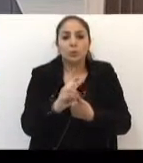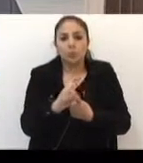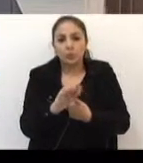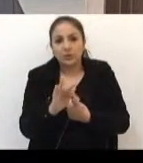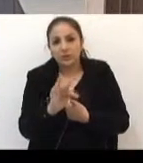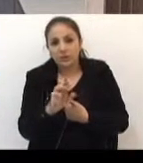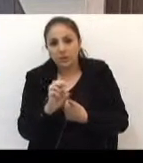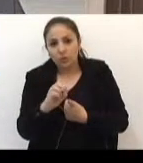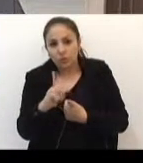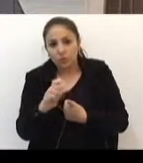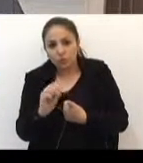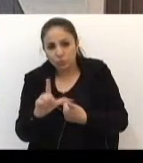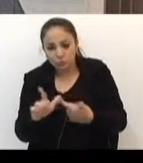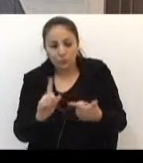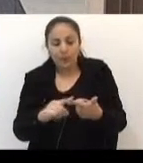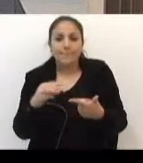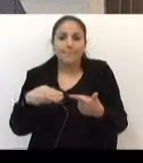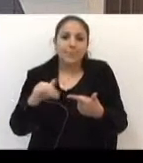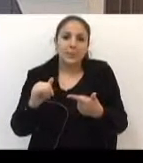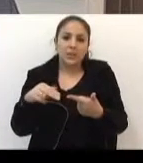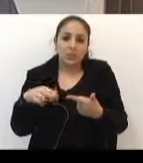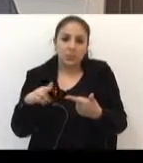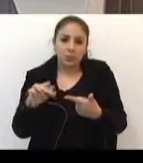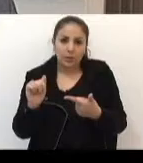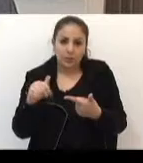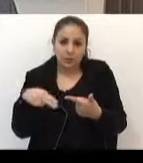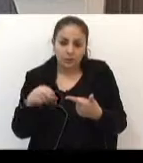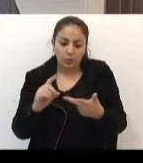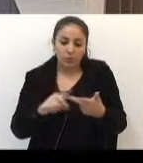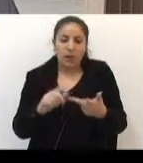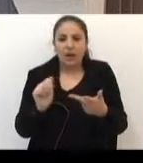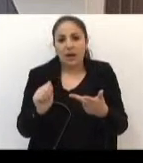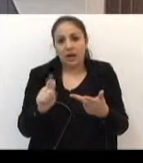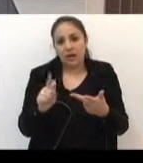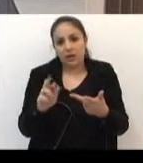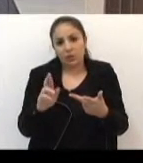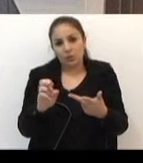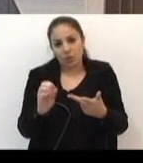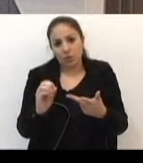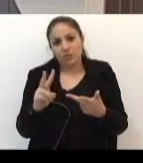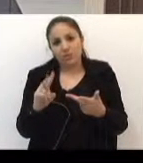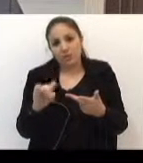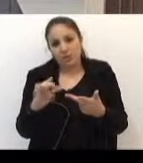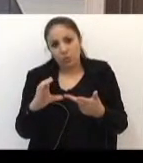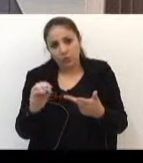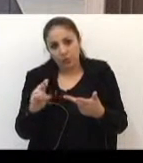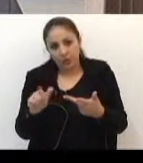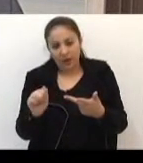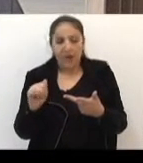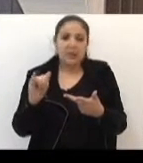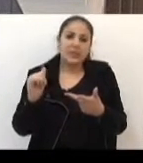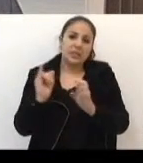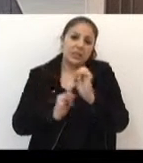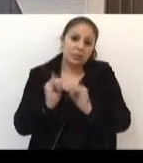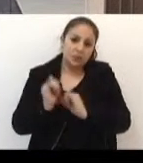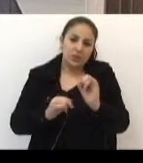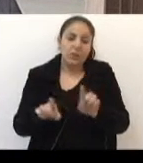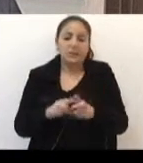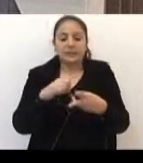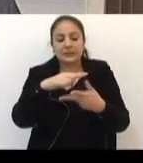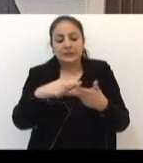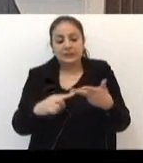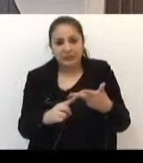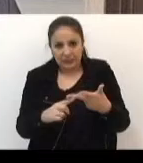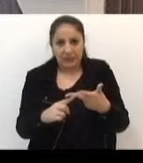Companhia Minuano e também a Agroavícola Industrial. São 3 empresas. O município, através do termo de cooperação